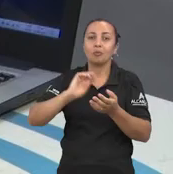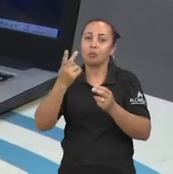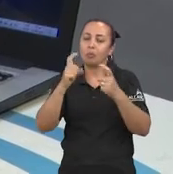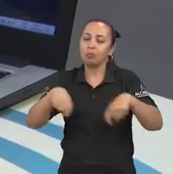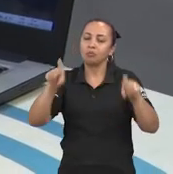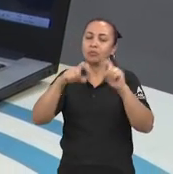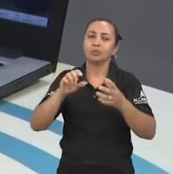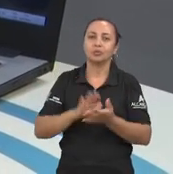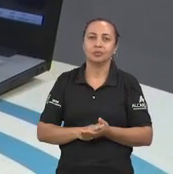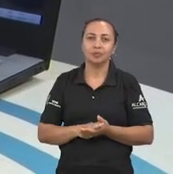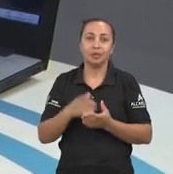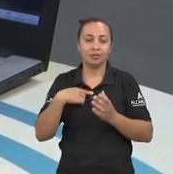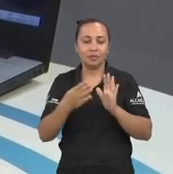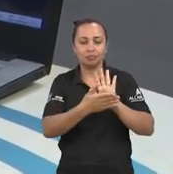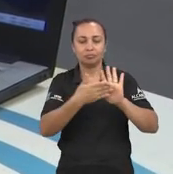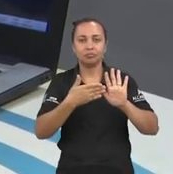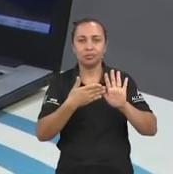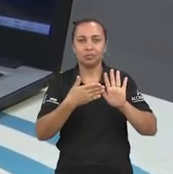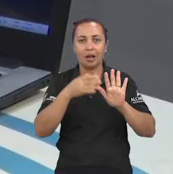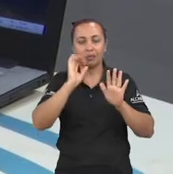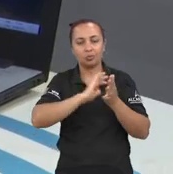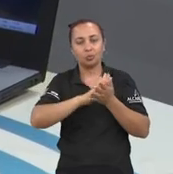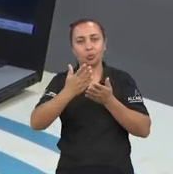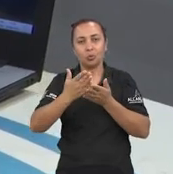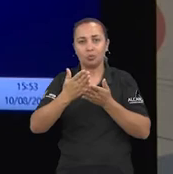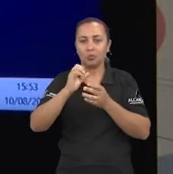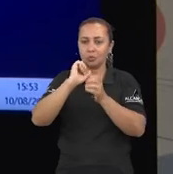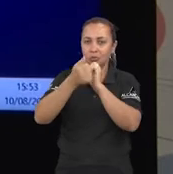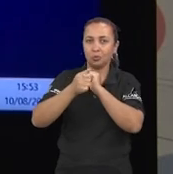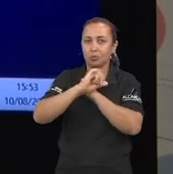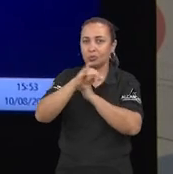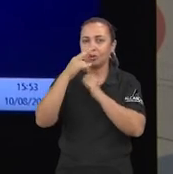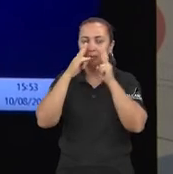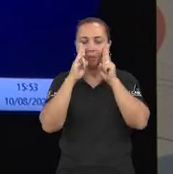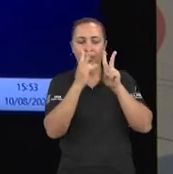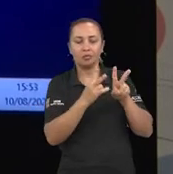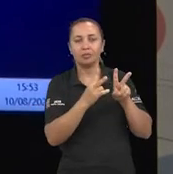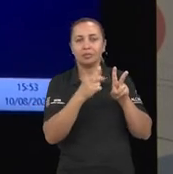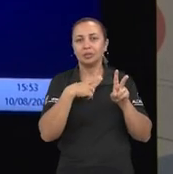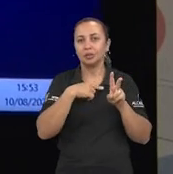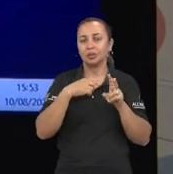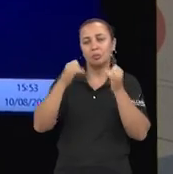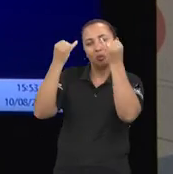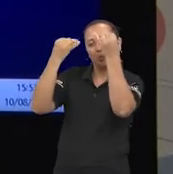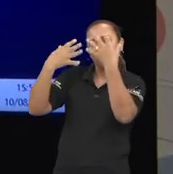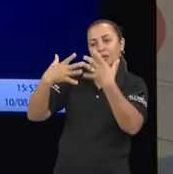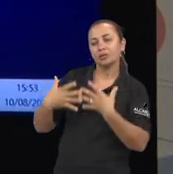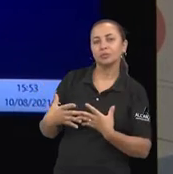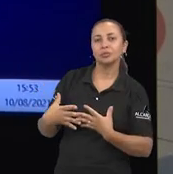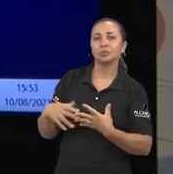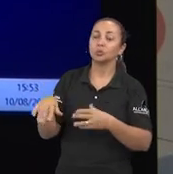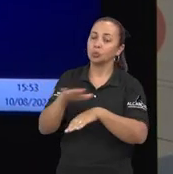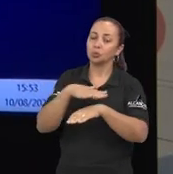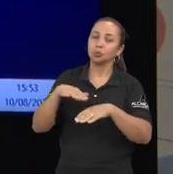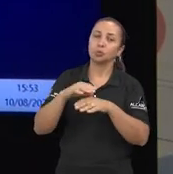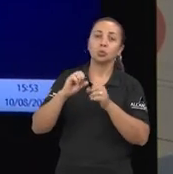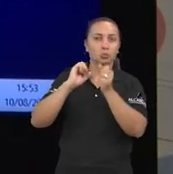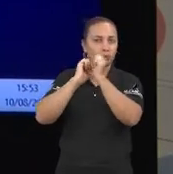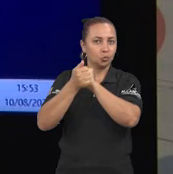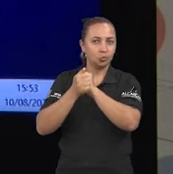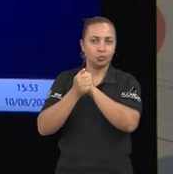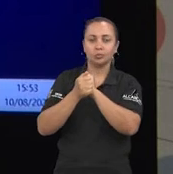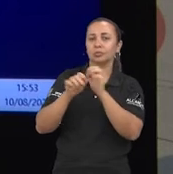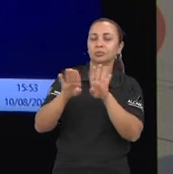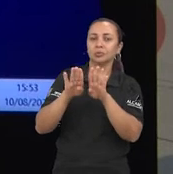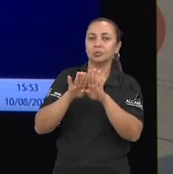computador aqui tá a tela principal inicial do jogo Big Bang se a gente for observar que a gente tem um tutorial sobre o o jogo